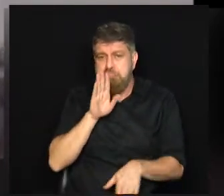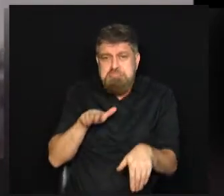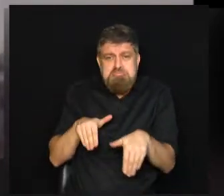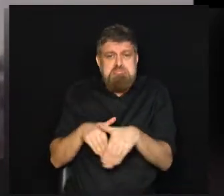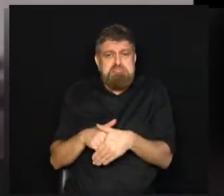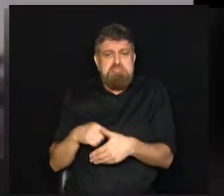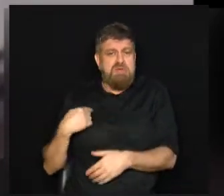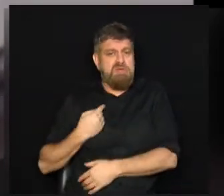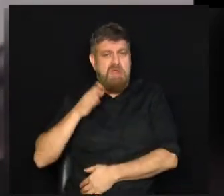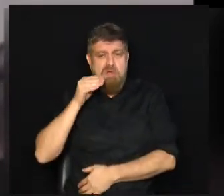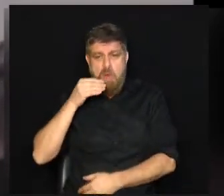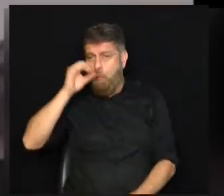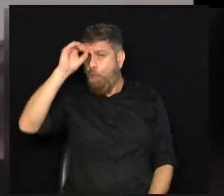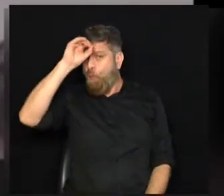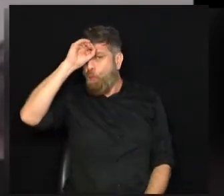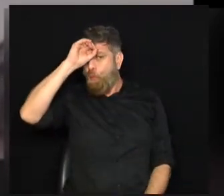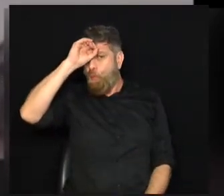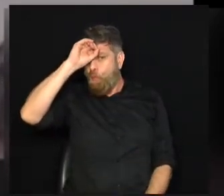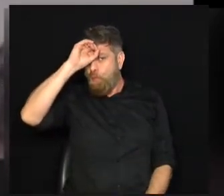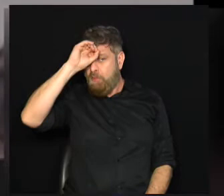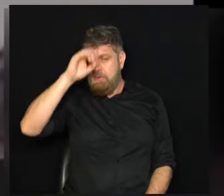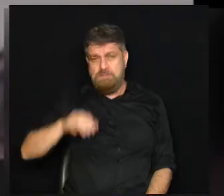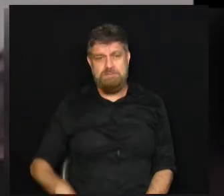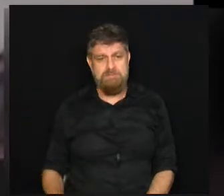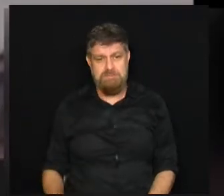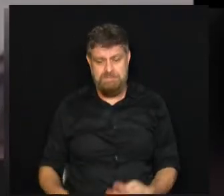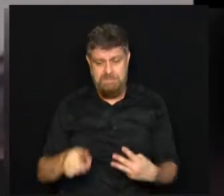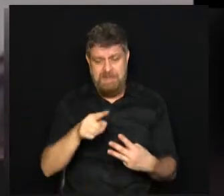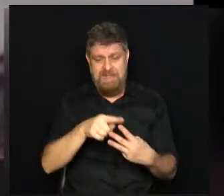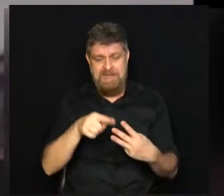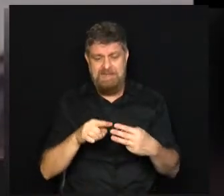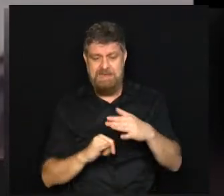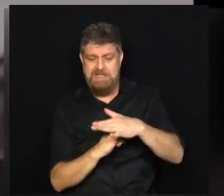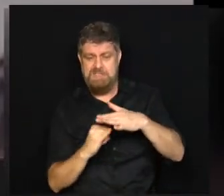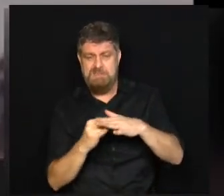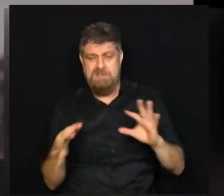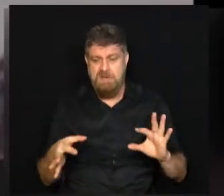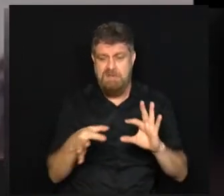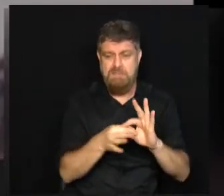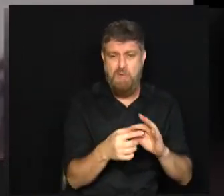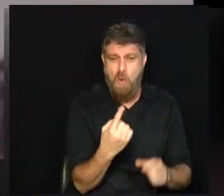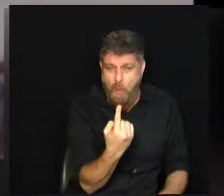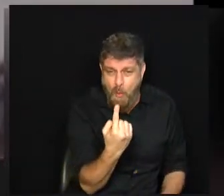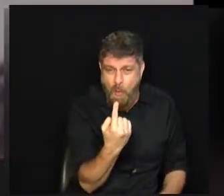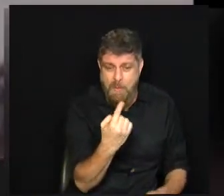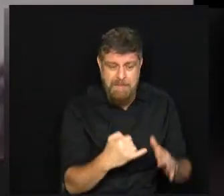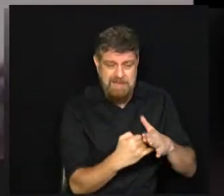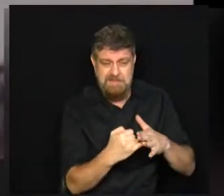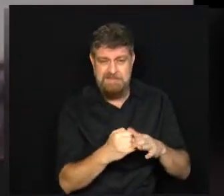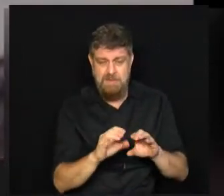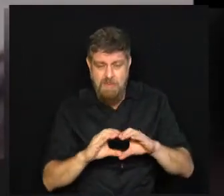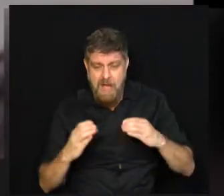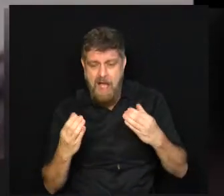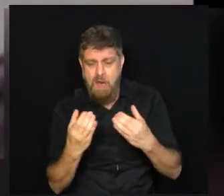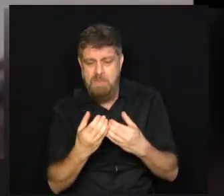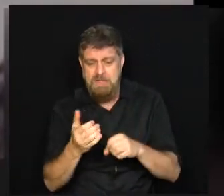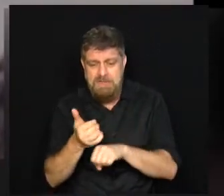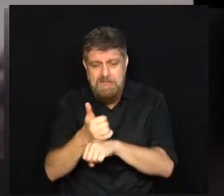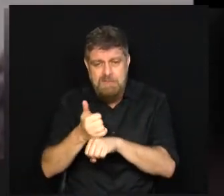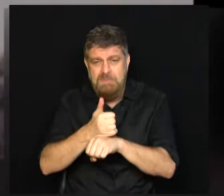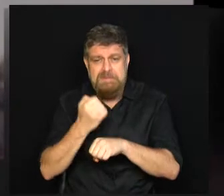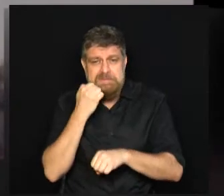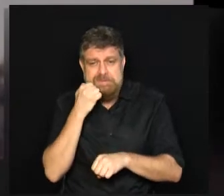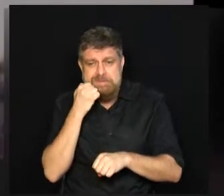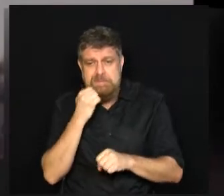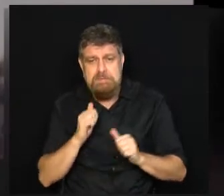funcional das 3 instituições, sem a participação da comunidade científica, sem